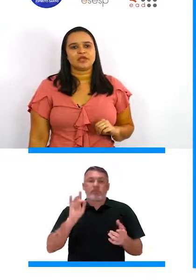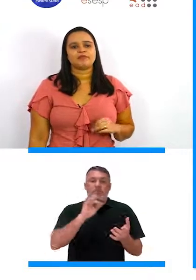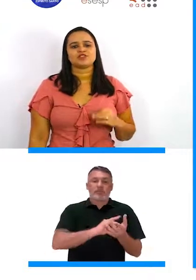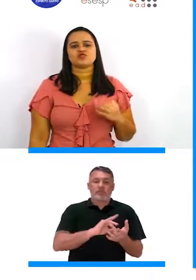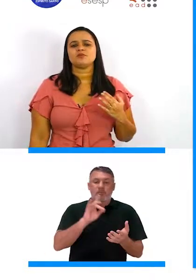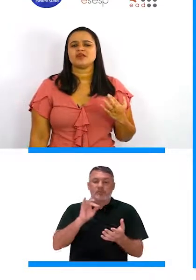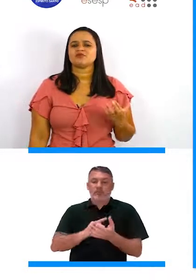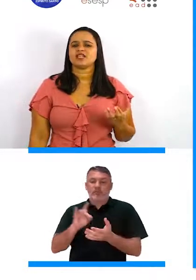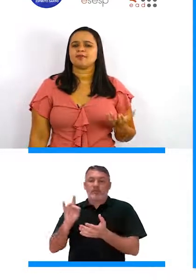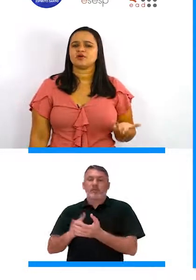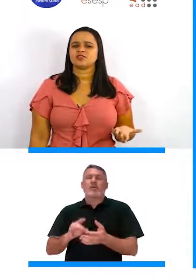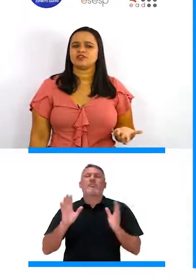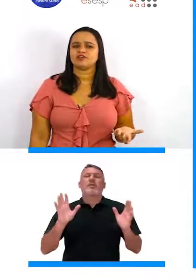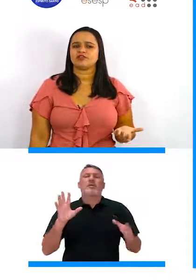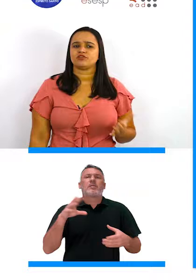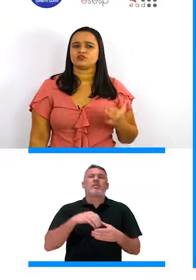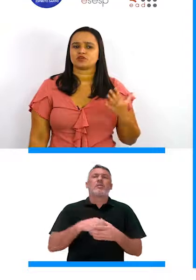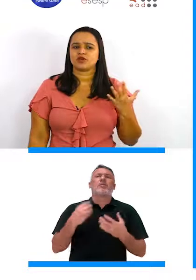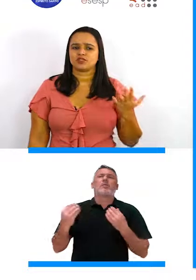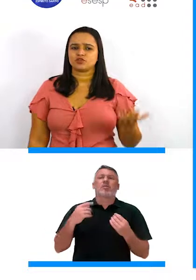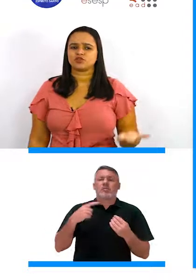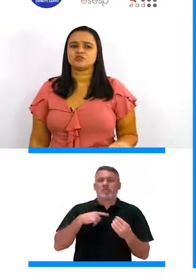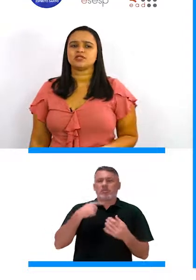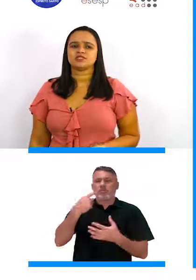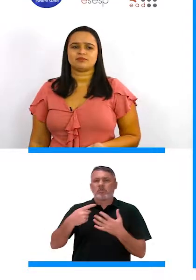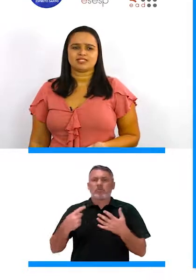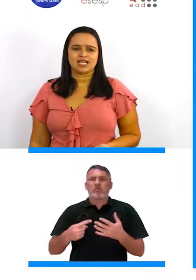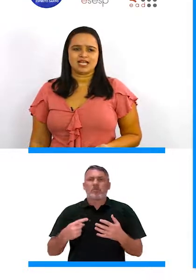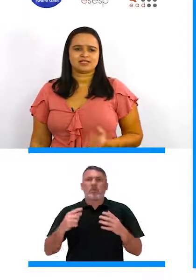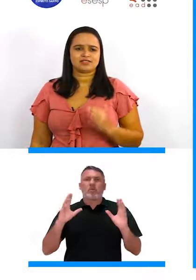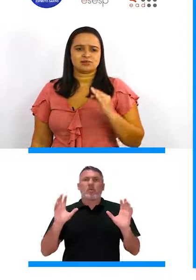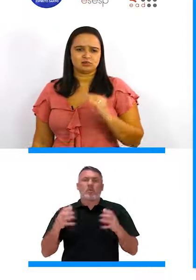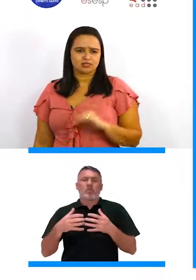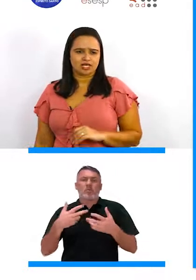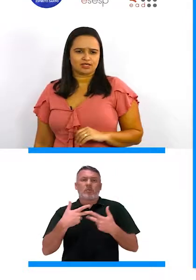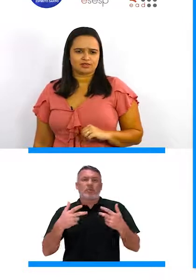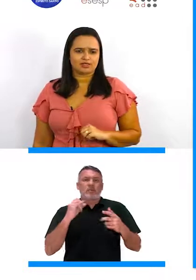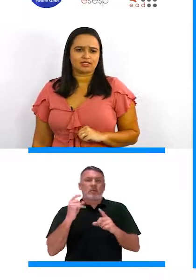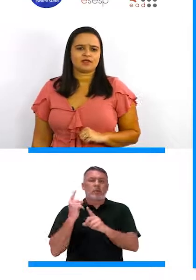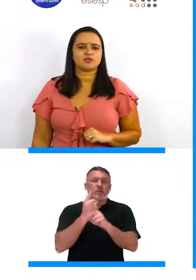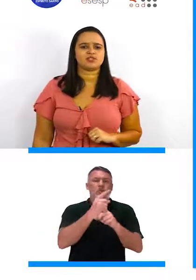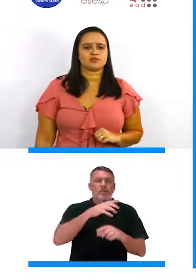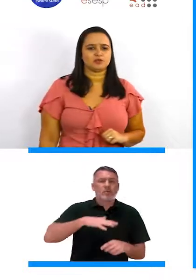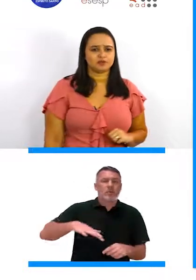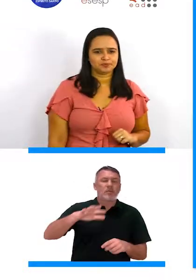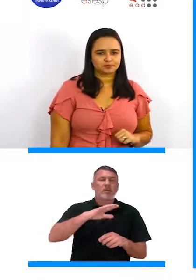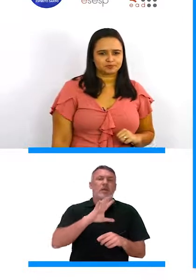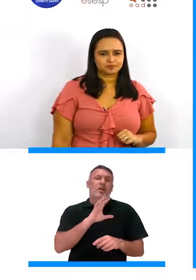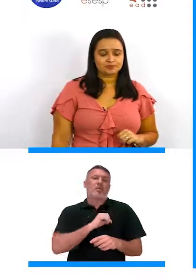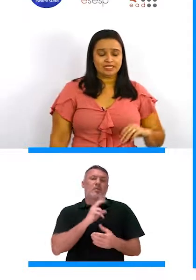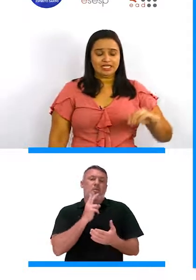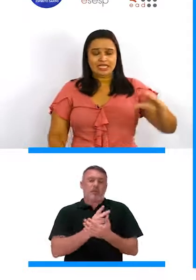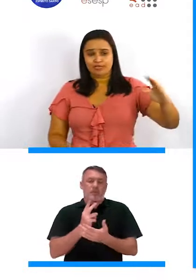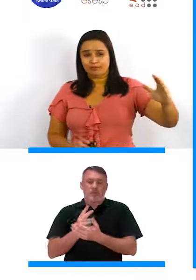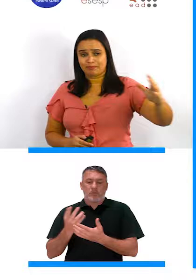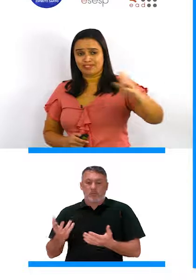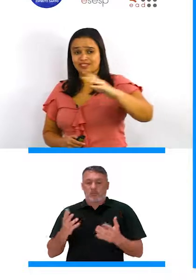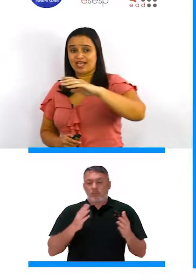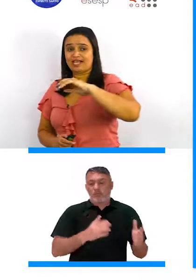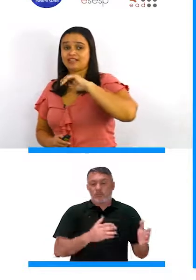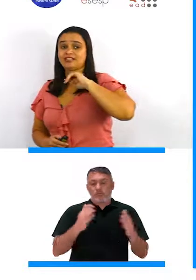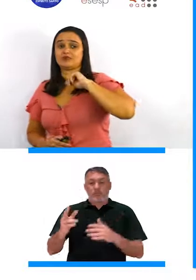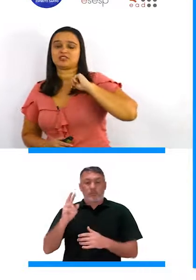lealdade. Mas como causar pode seu favor nos corações humanos amizade, se tão contrário a si é o mesmo amor? Eu